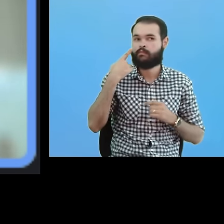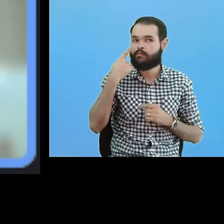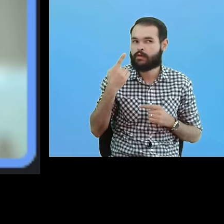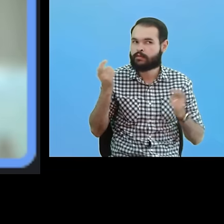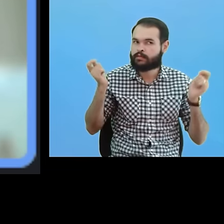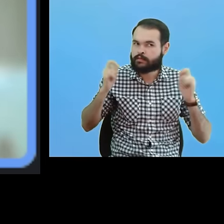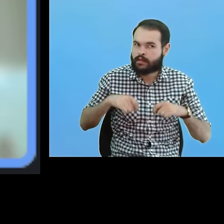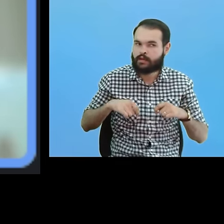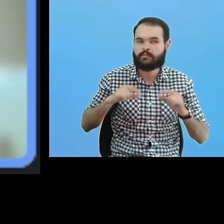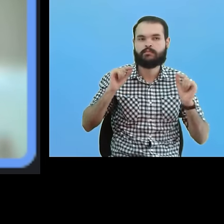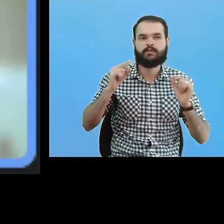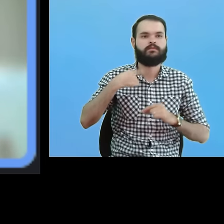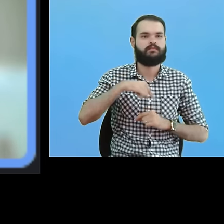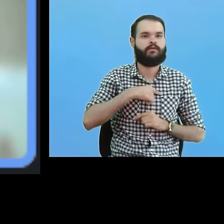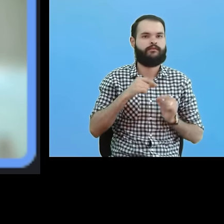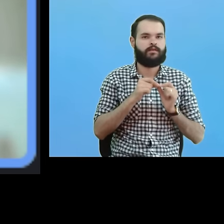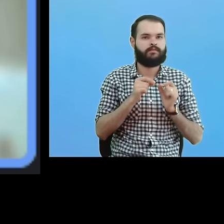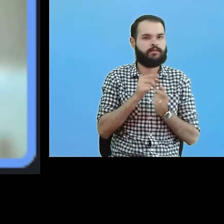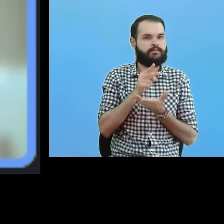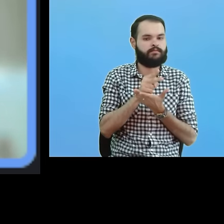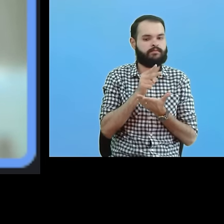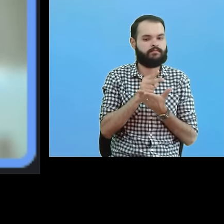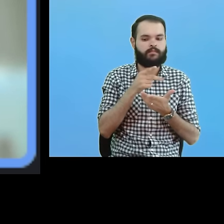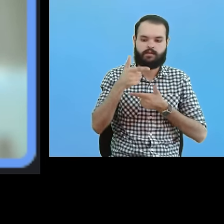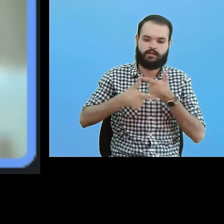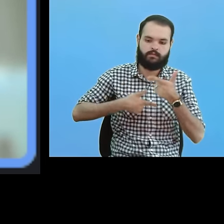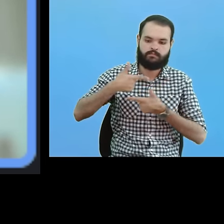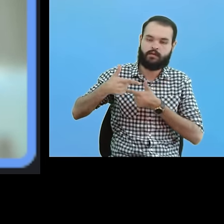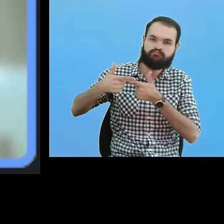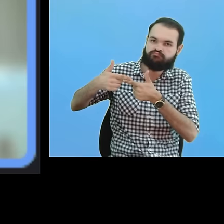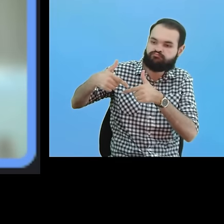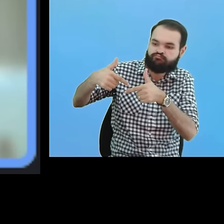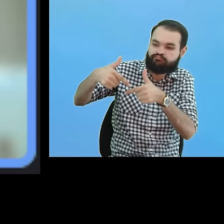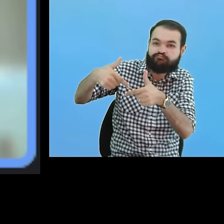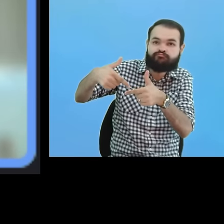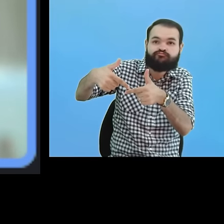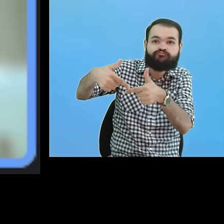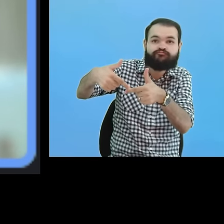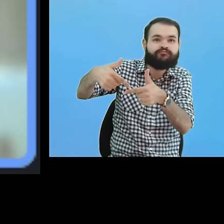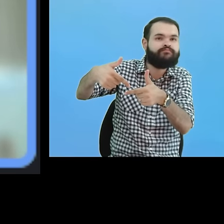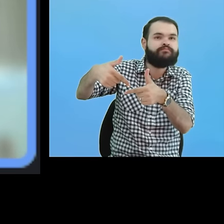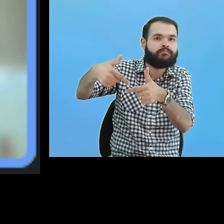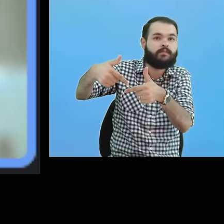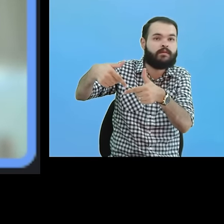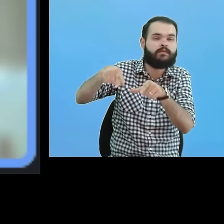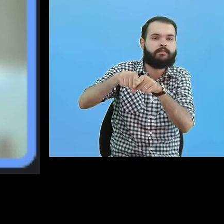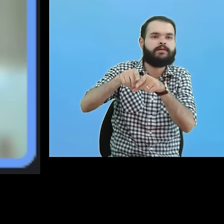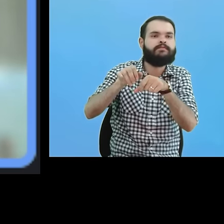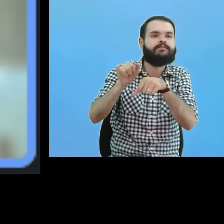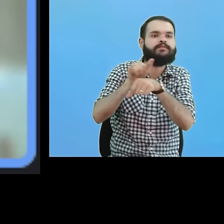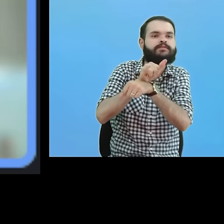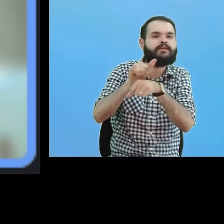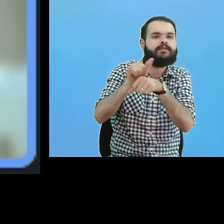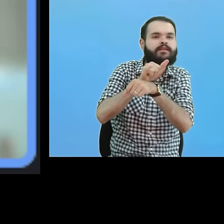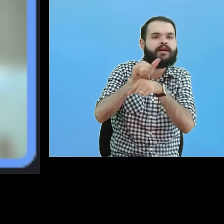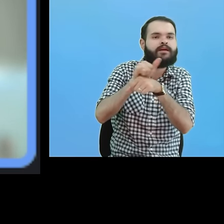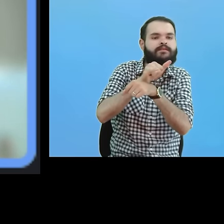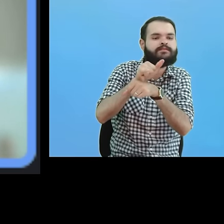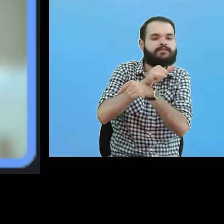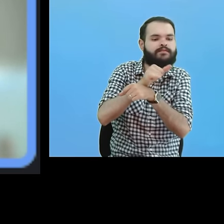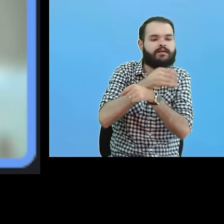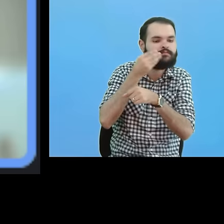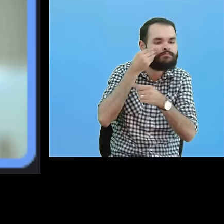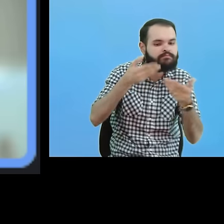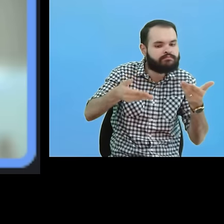gente execute, né, durante esse trabalho, as estratégias de intervenção, porque nós temos um público muito